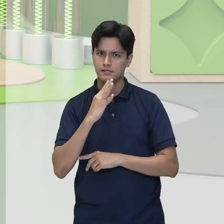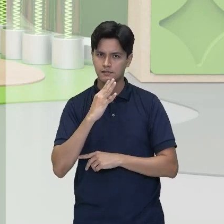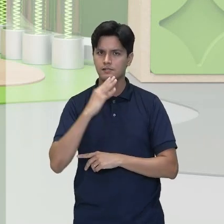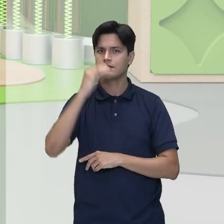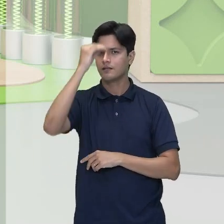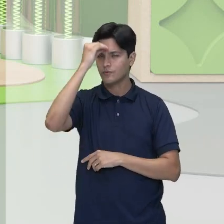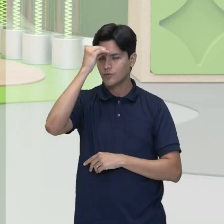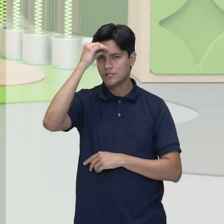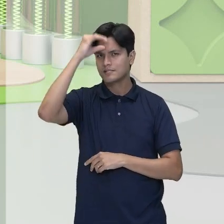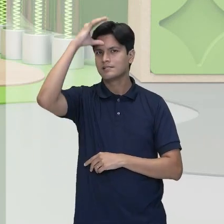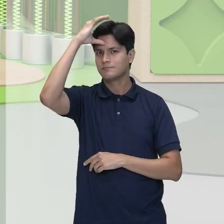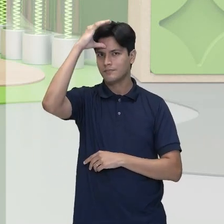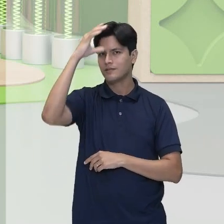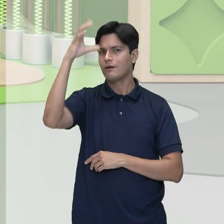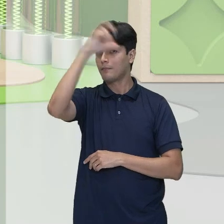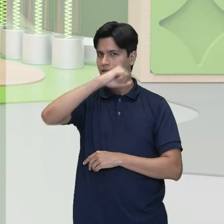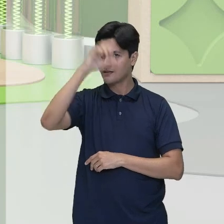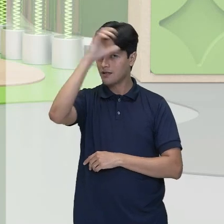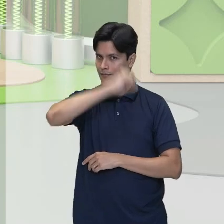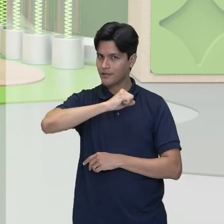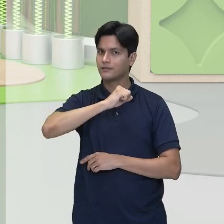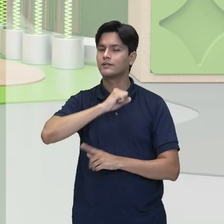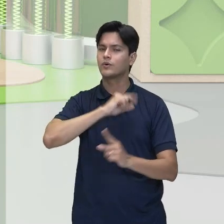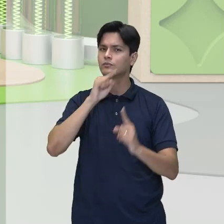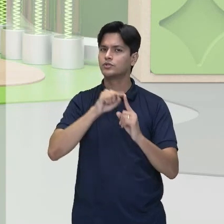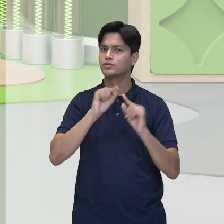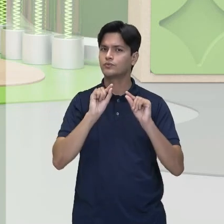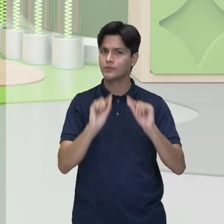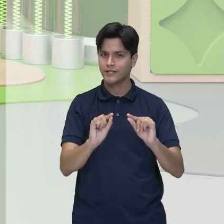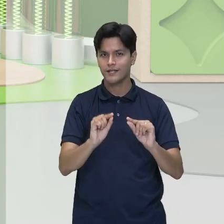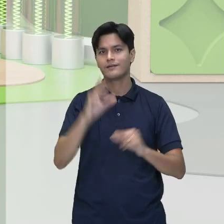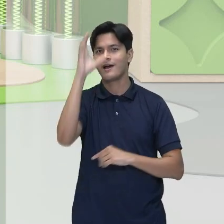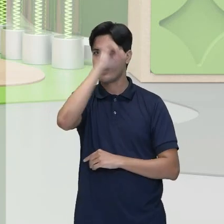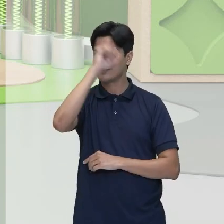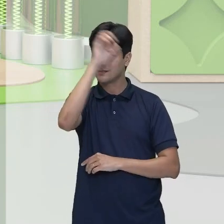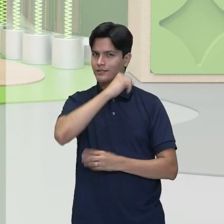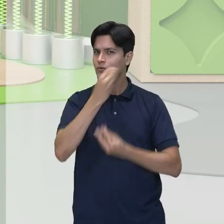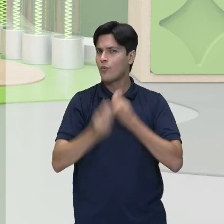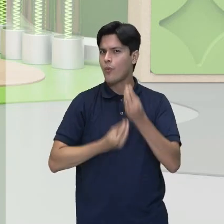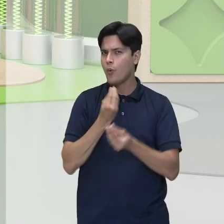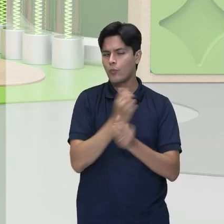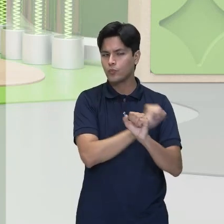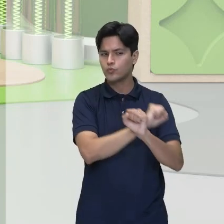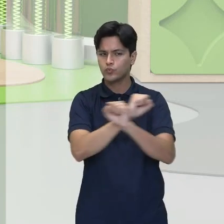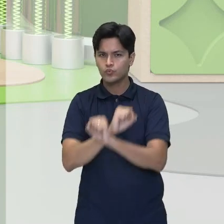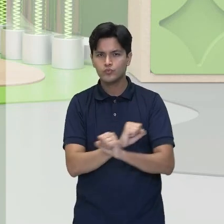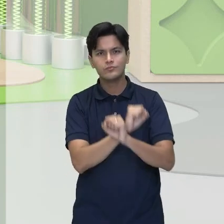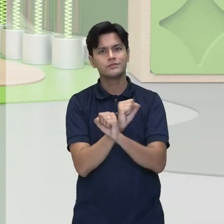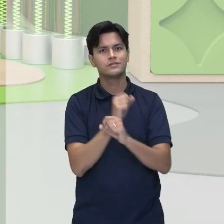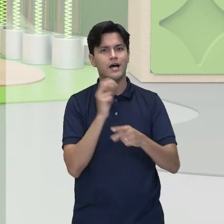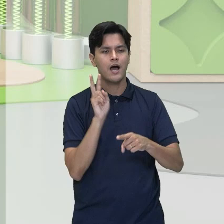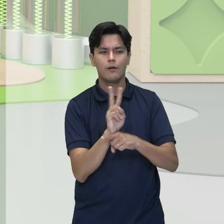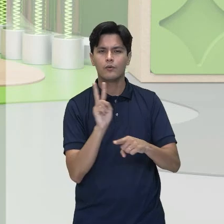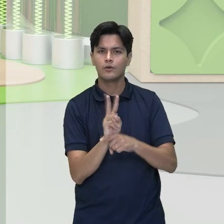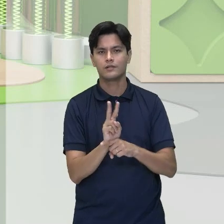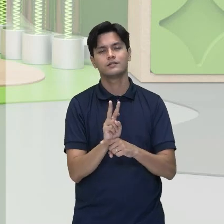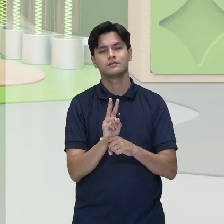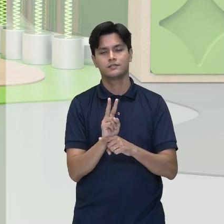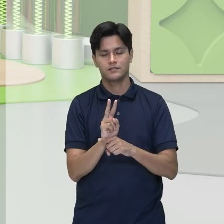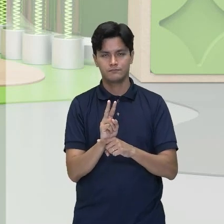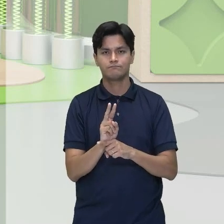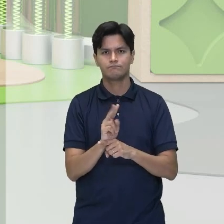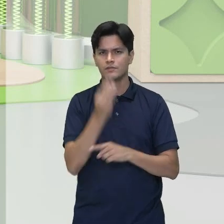aprender cada vez mais, para também aprender a preservar, não deixar de lado, não achar que esse papel